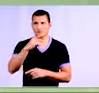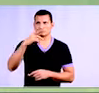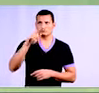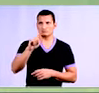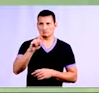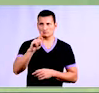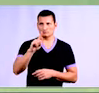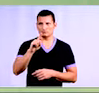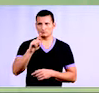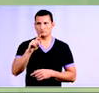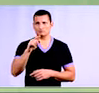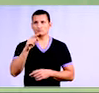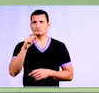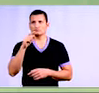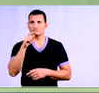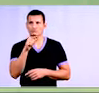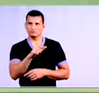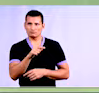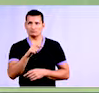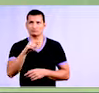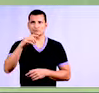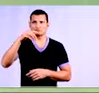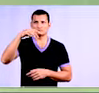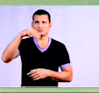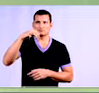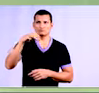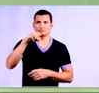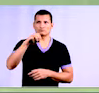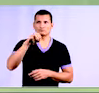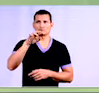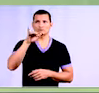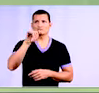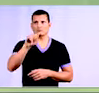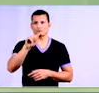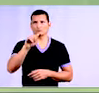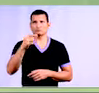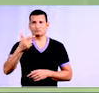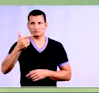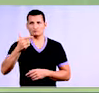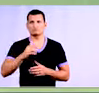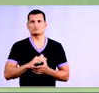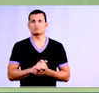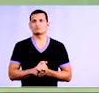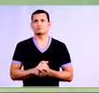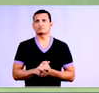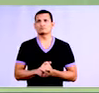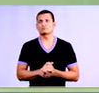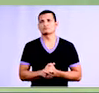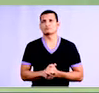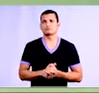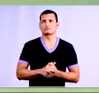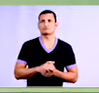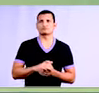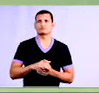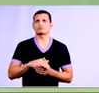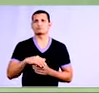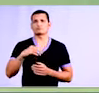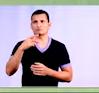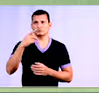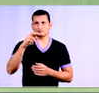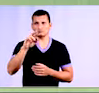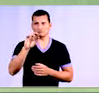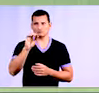está na memória secundária. Ou seja, quando o processo endereça uma